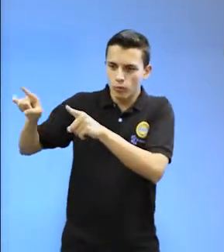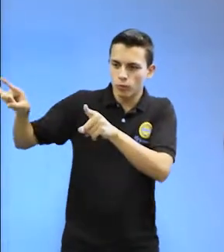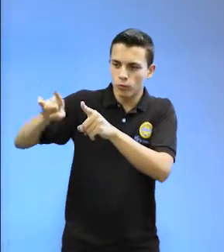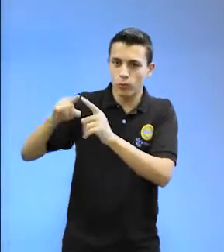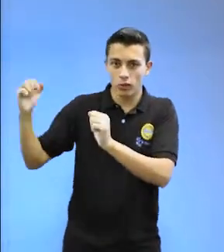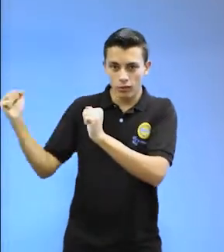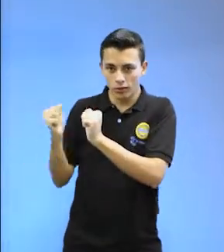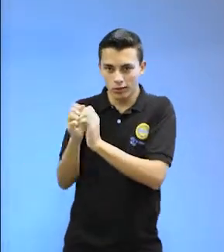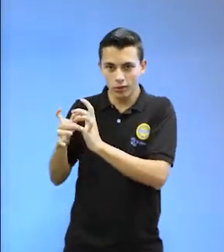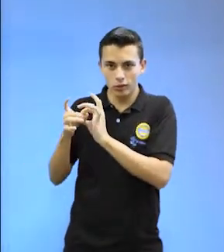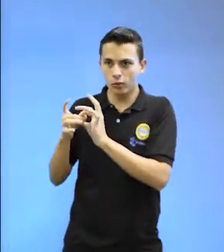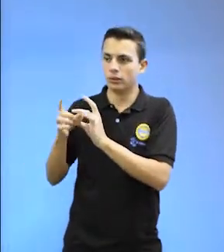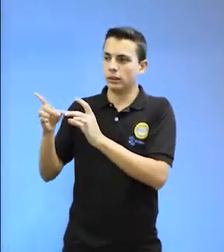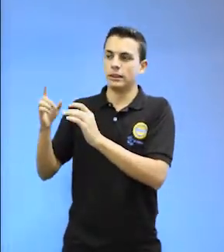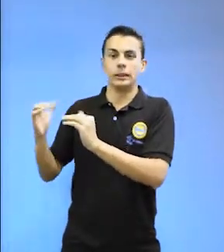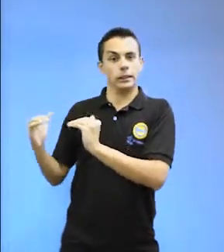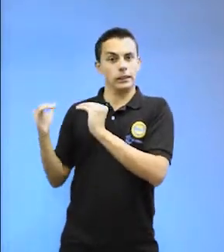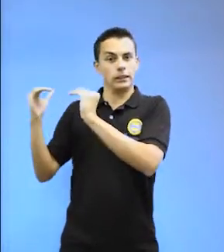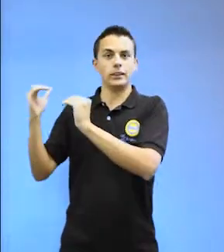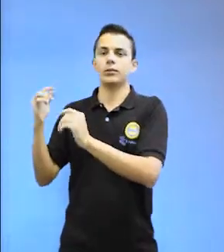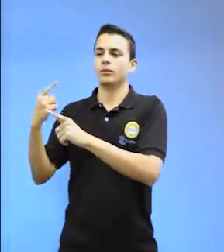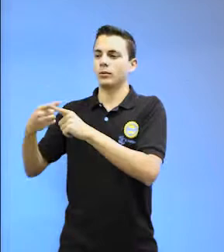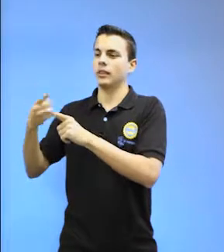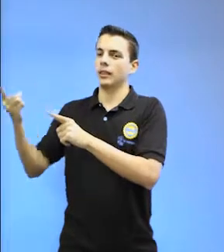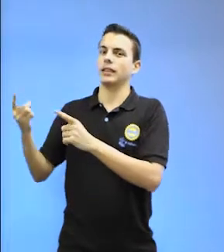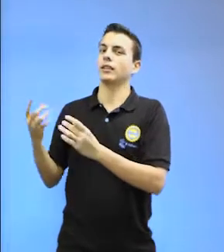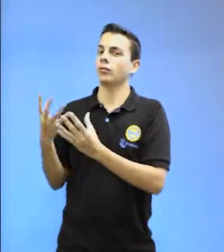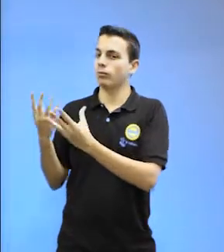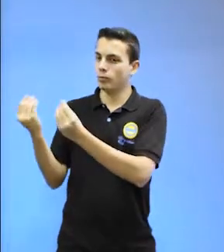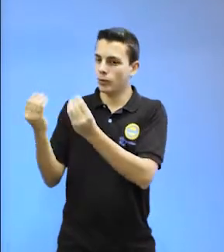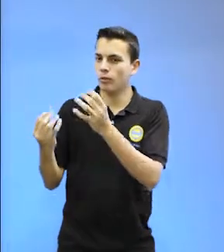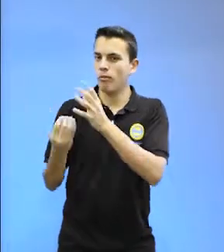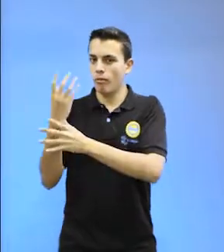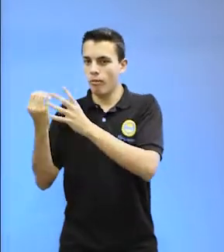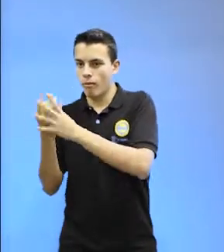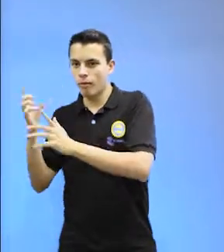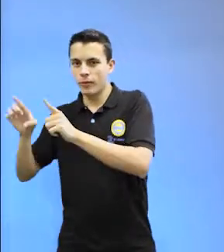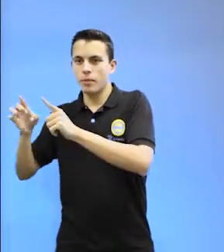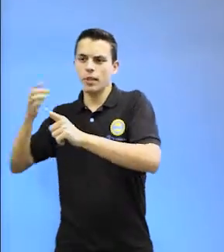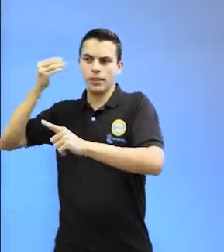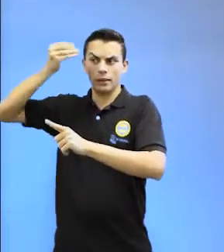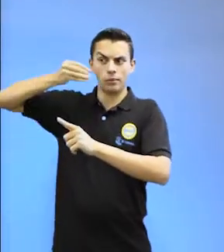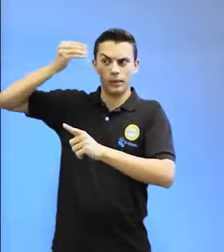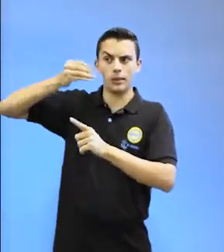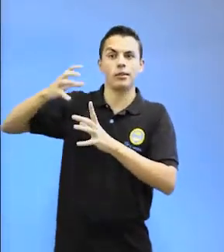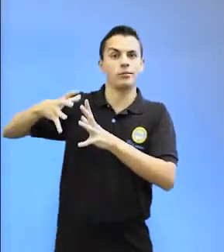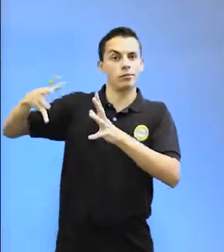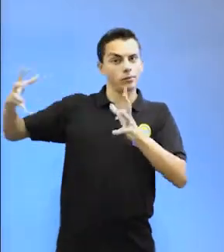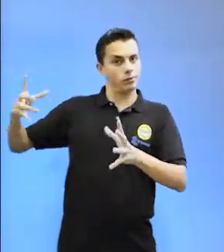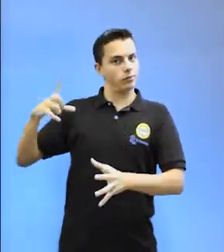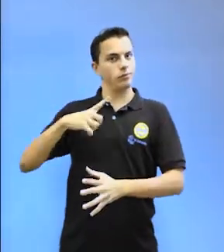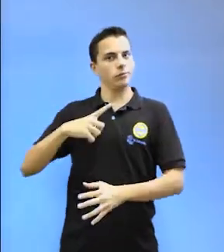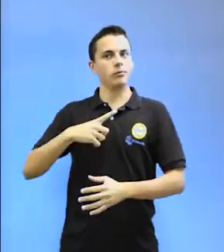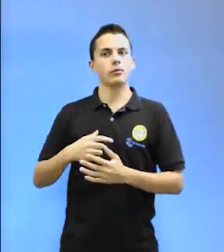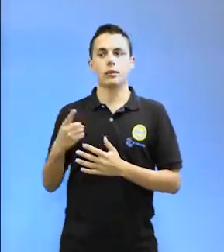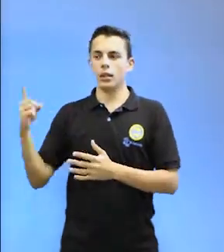que estão em plena capacidade produtiva e traz uma larga experiência. Tá. E aí vem somar